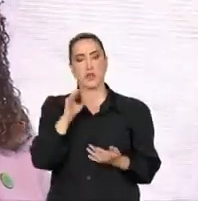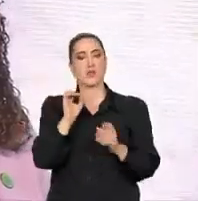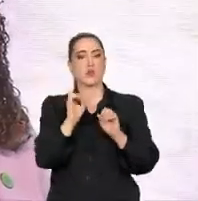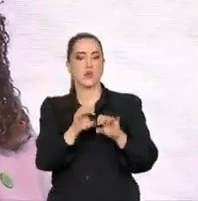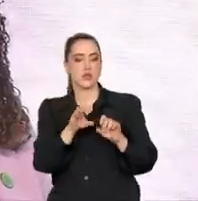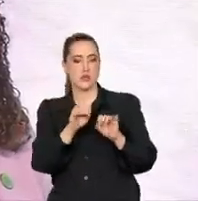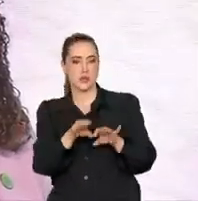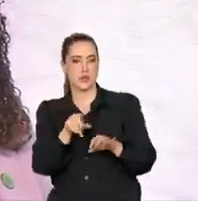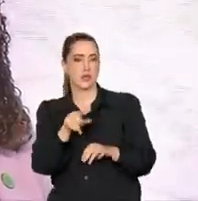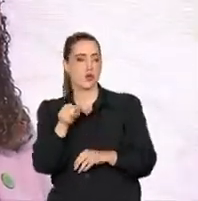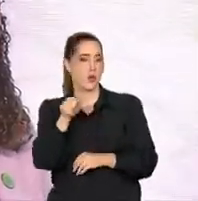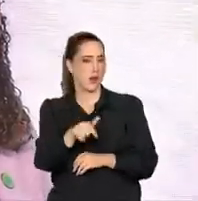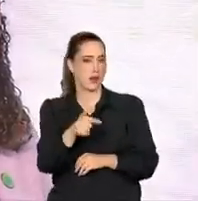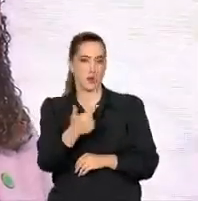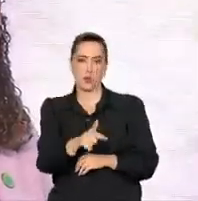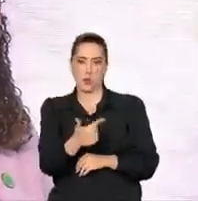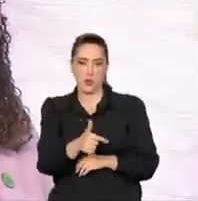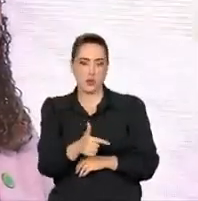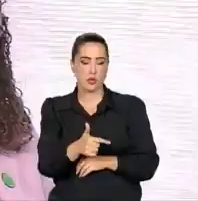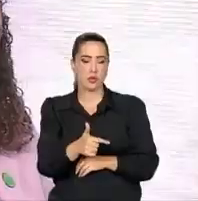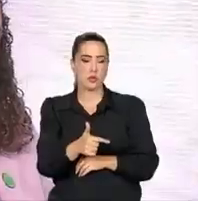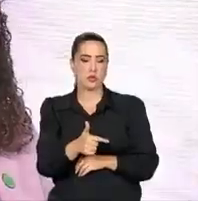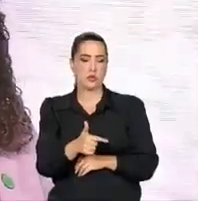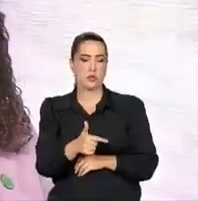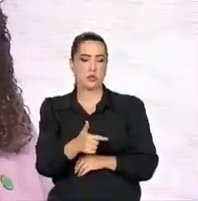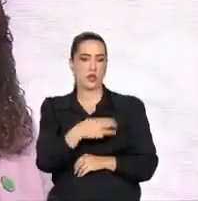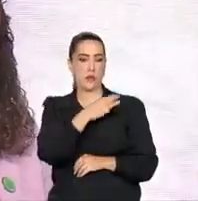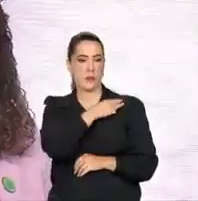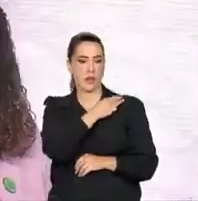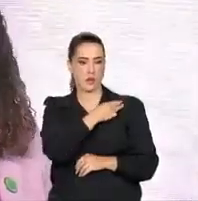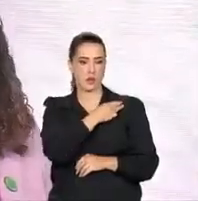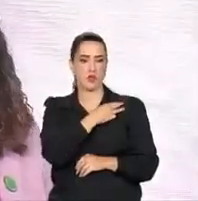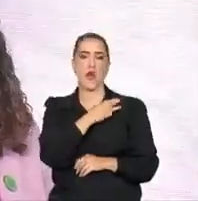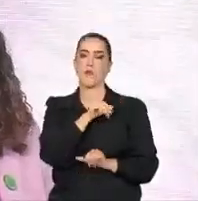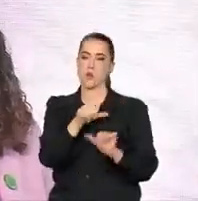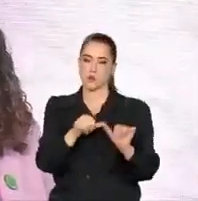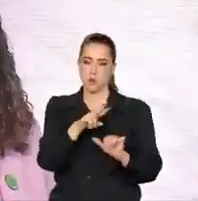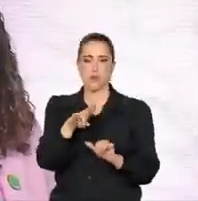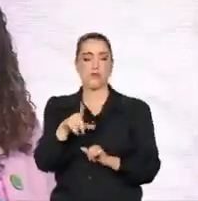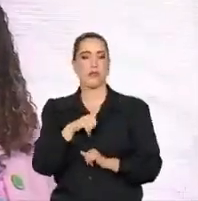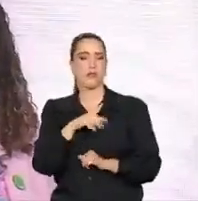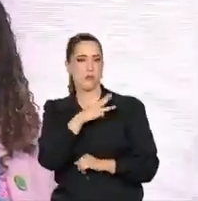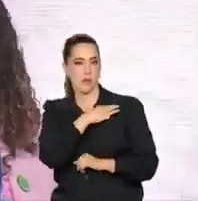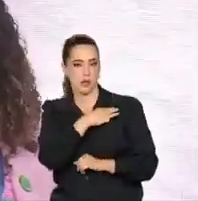educação, ali não tinha ensino médio, passou a ter ensino médio,